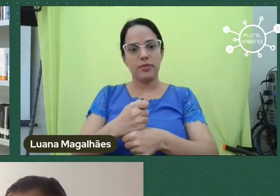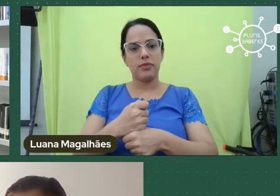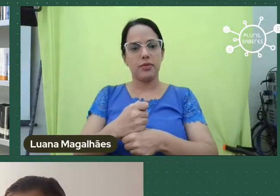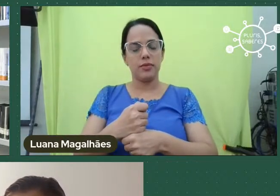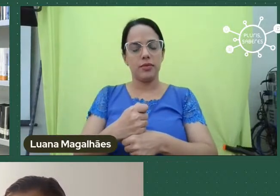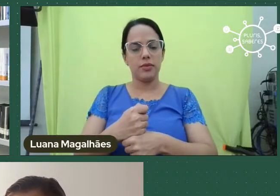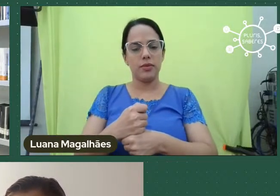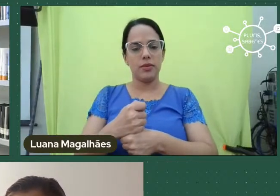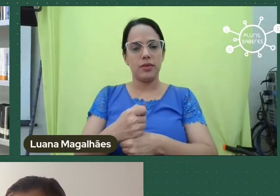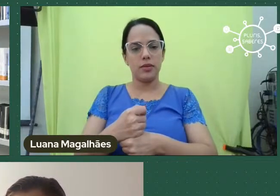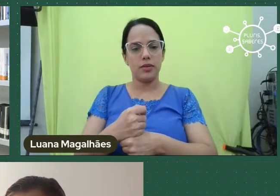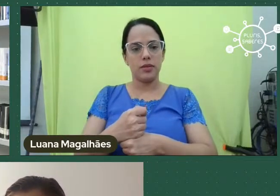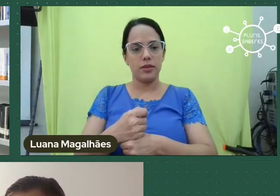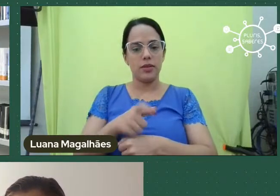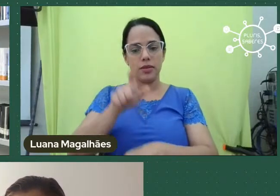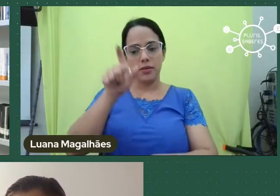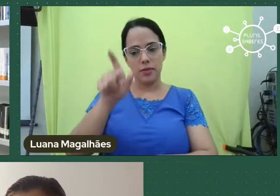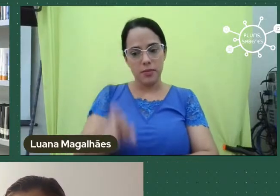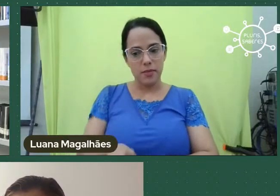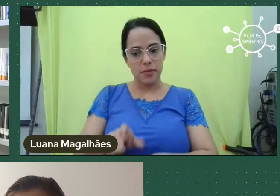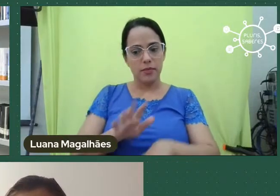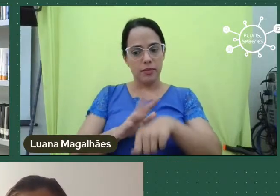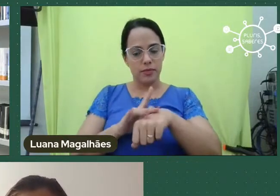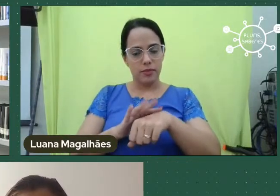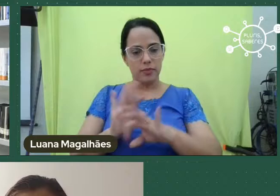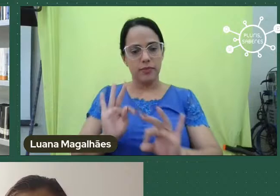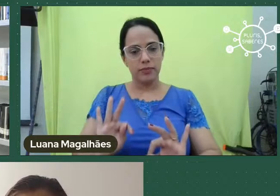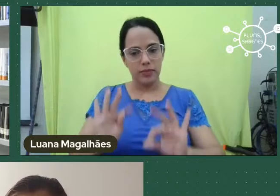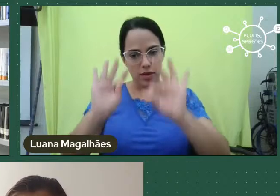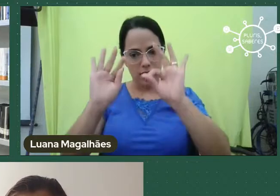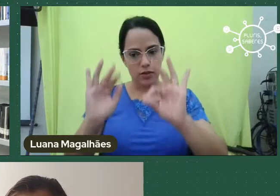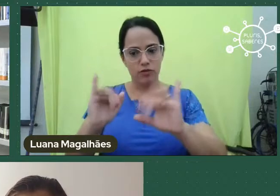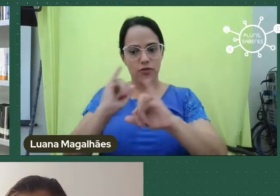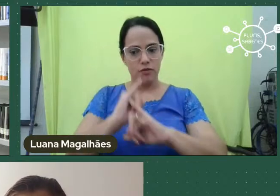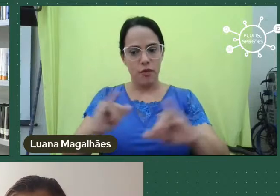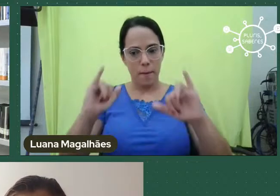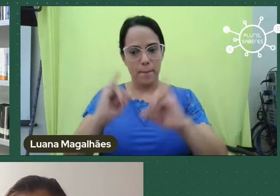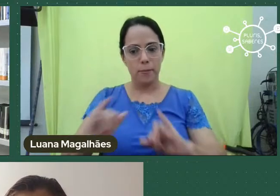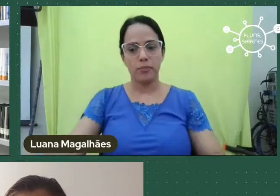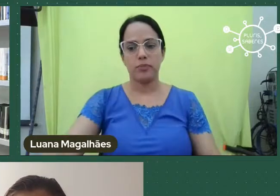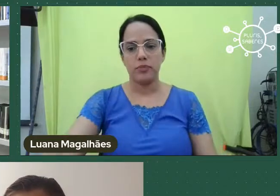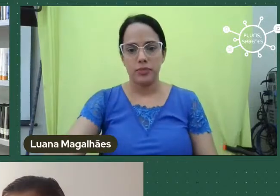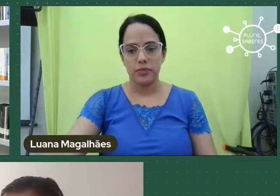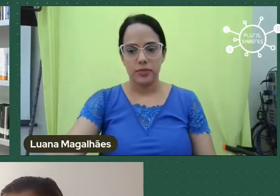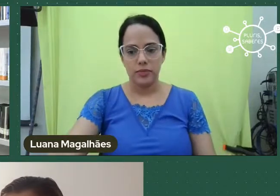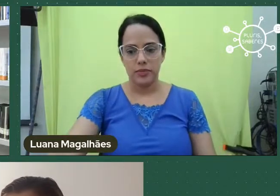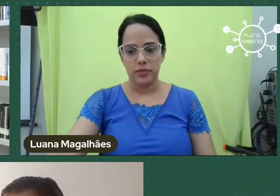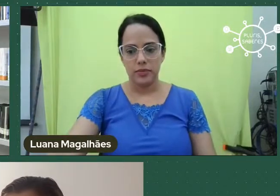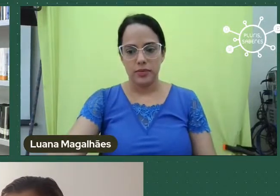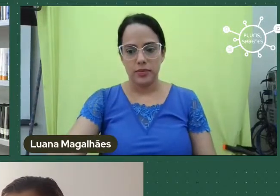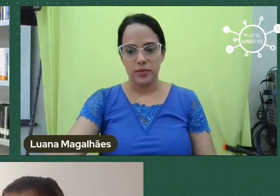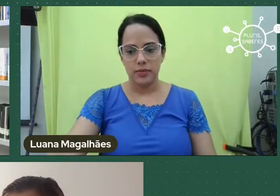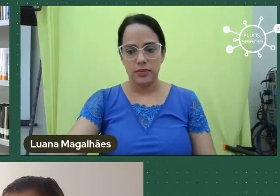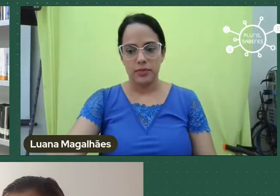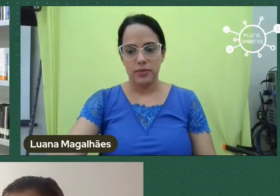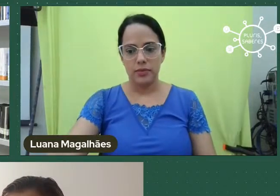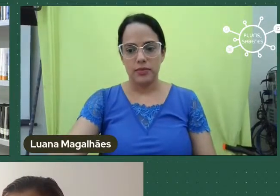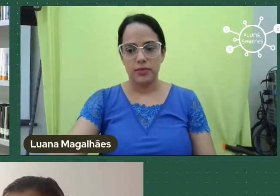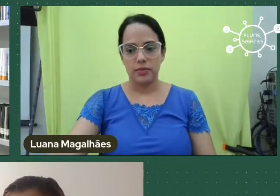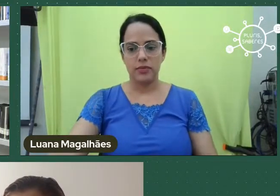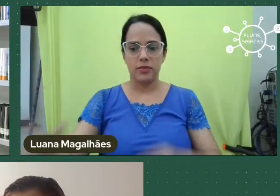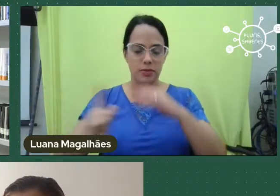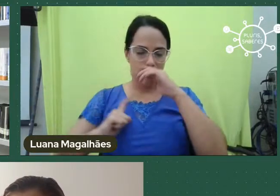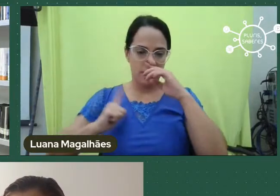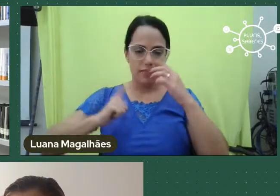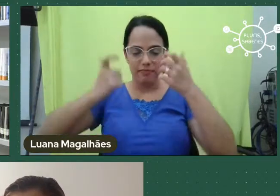eletrônico, do paciente e tecnologia da informação. E além de toda essa descrição acadêmica, lembrando um pouco da fala